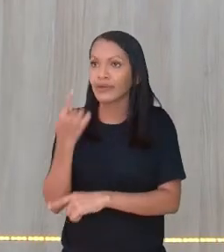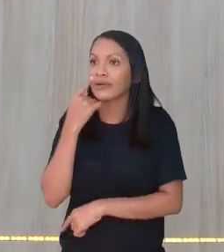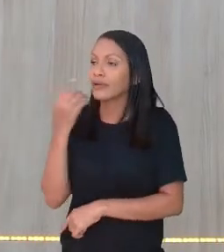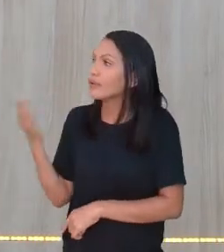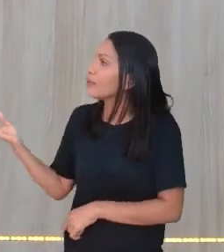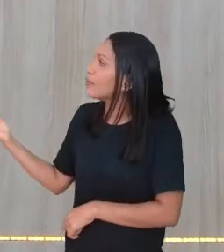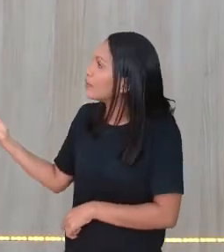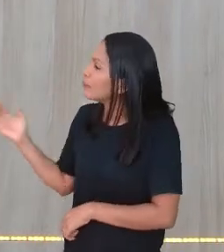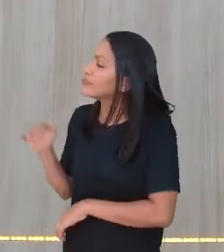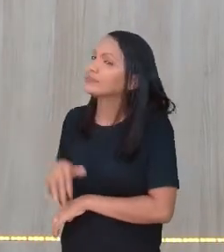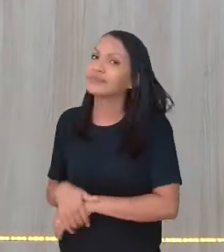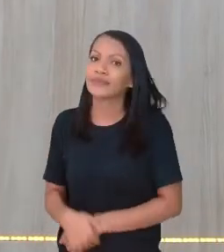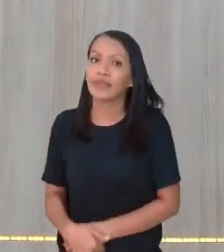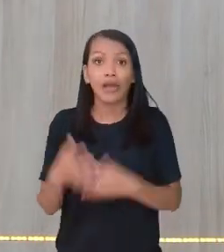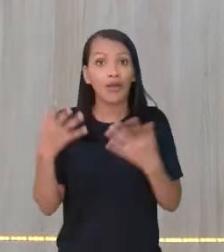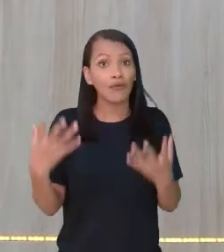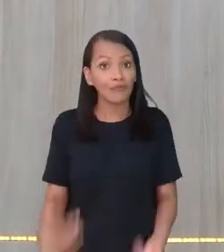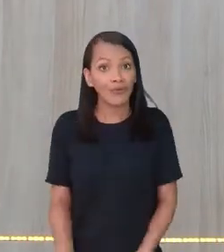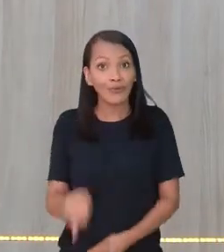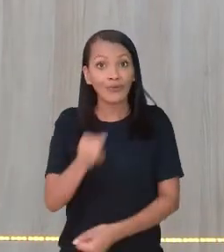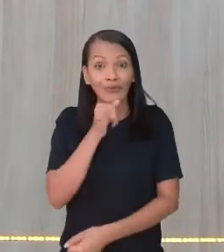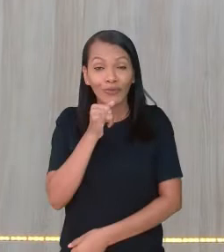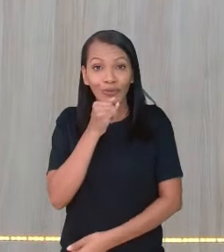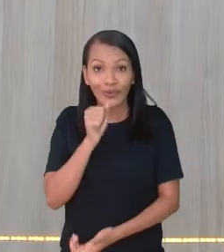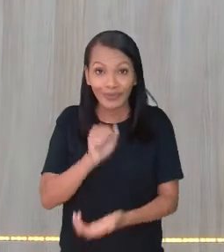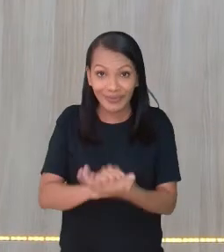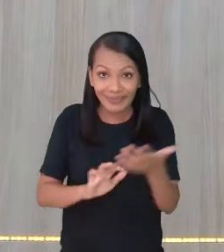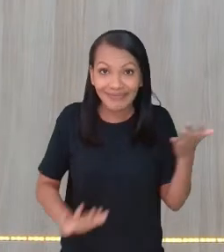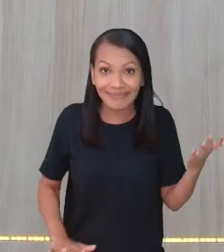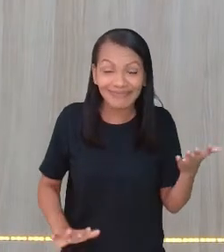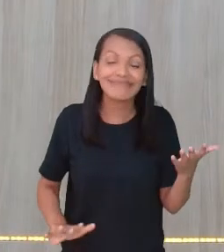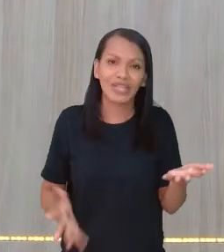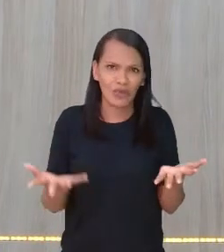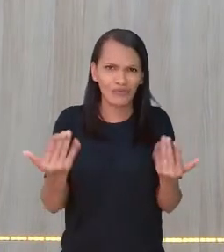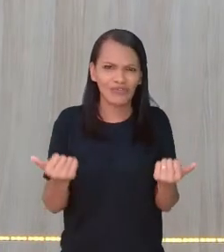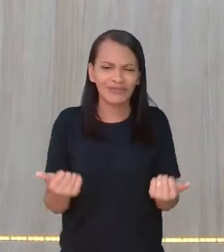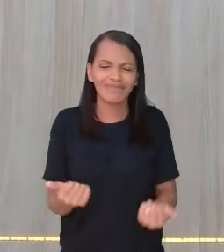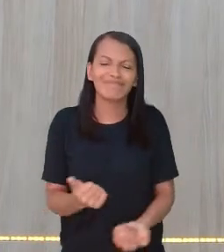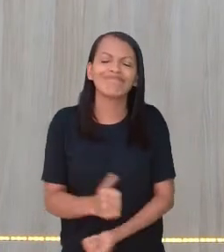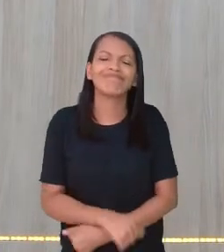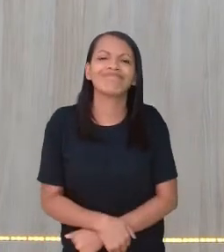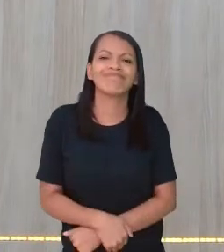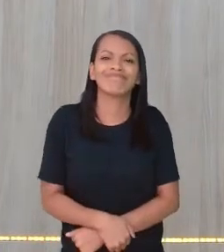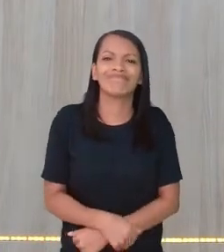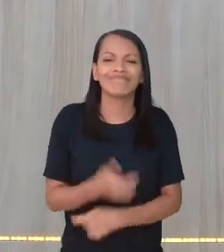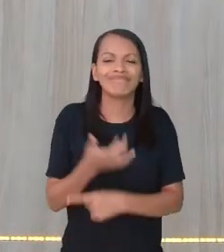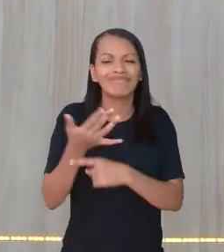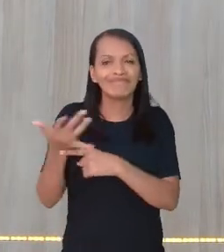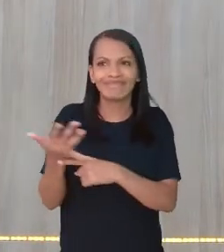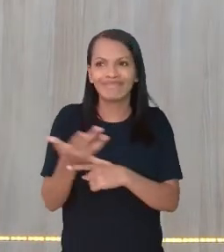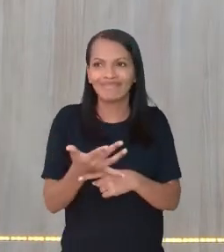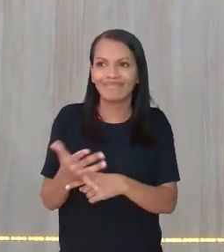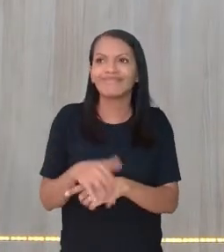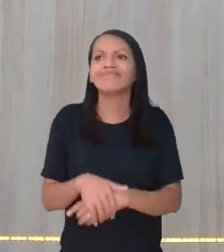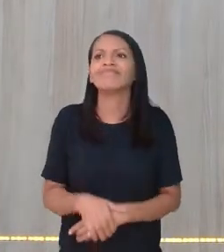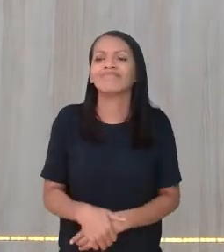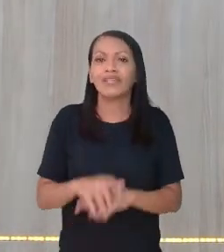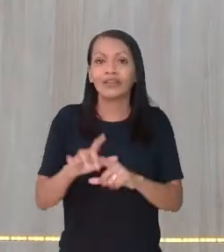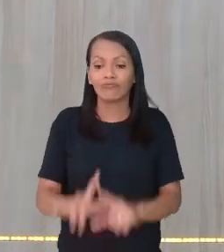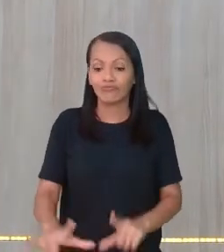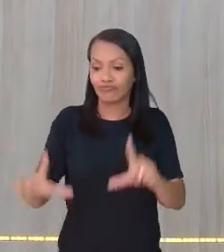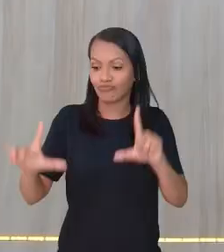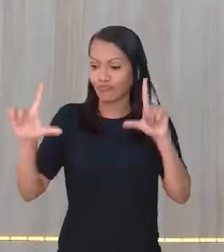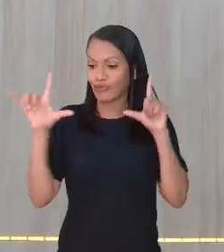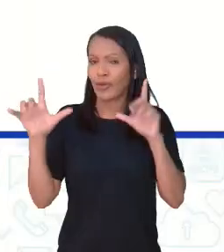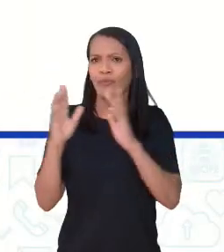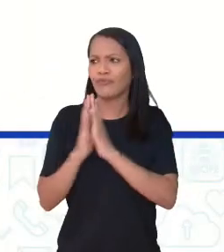Belezinha? Vamos para outro exemplo, vamos para outra situação aí envolvendo fração, tá? Bilidinho, coloca a tela bem grandona